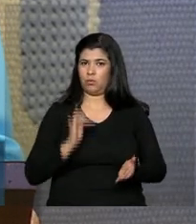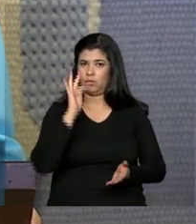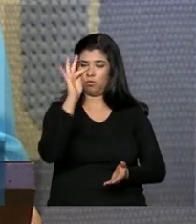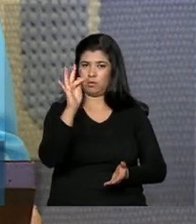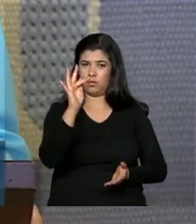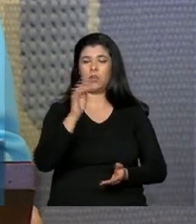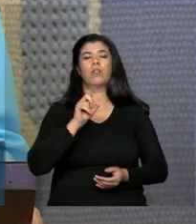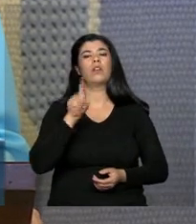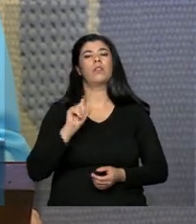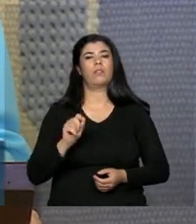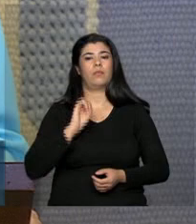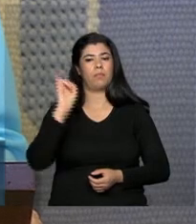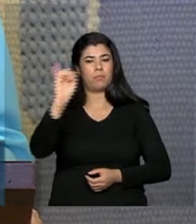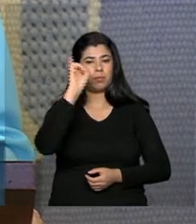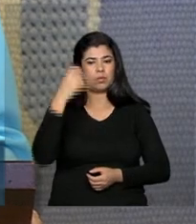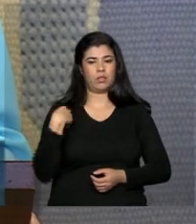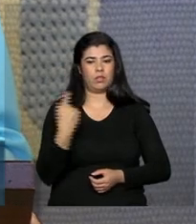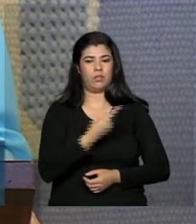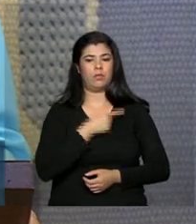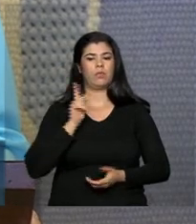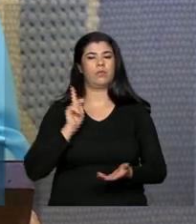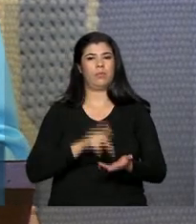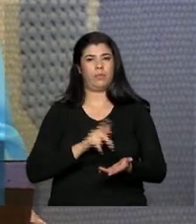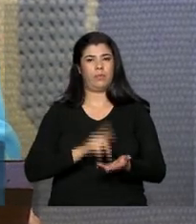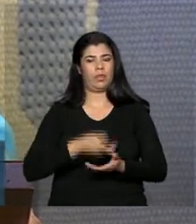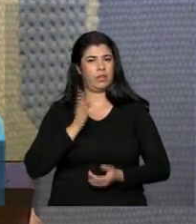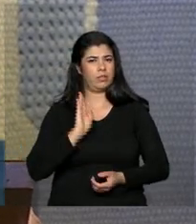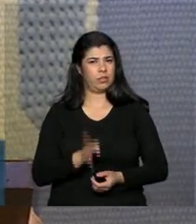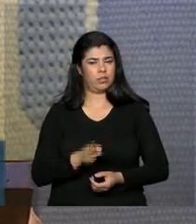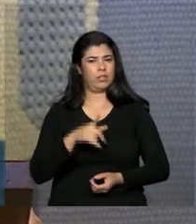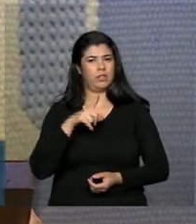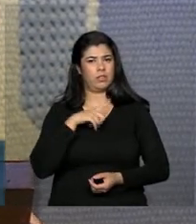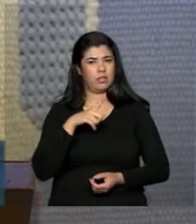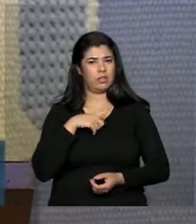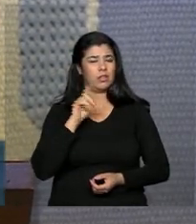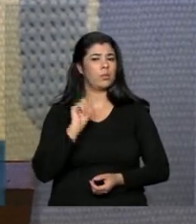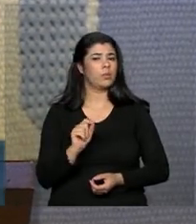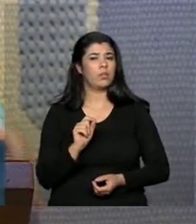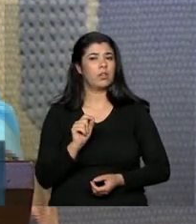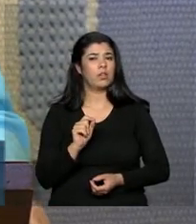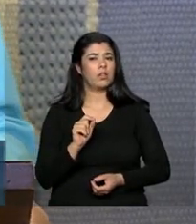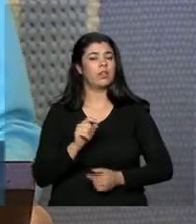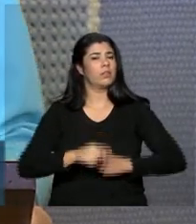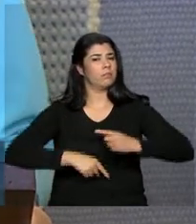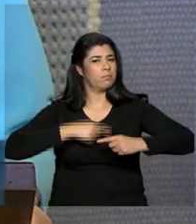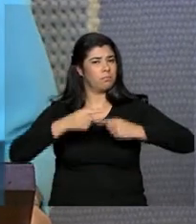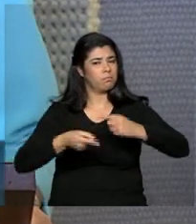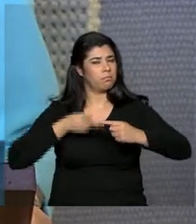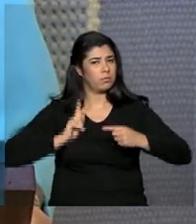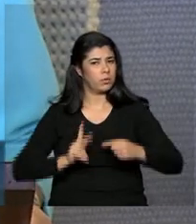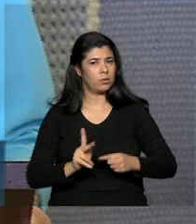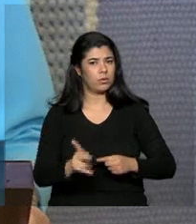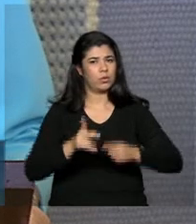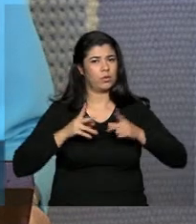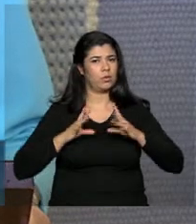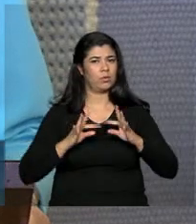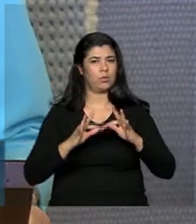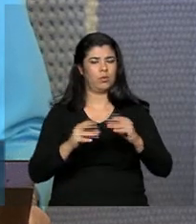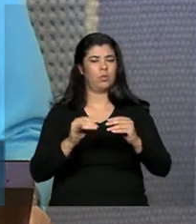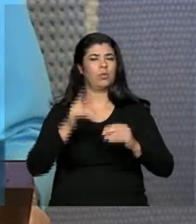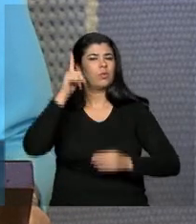é fundamental que a gente tenha e dê sequência a tudo